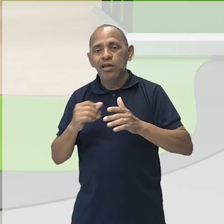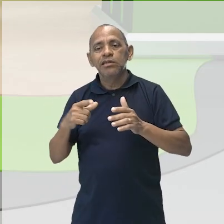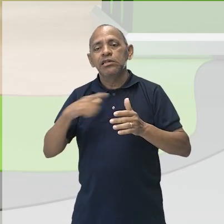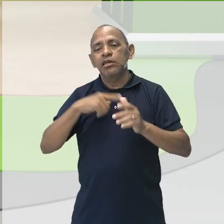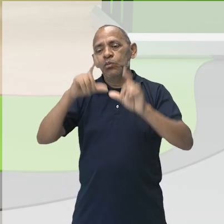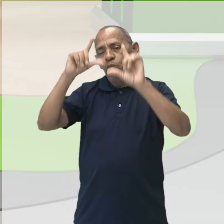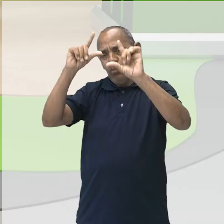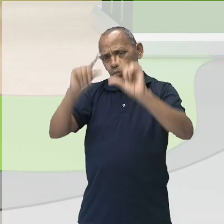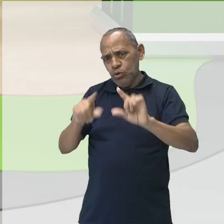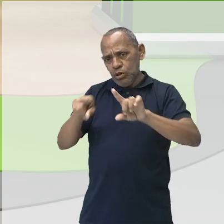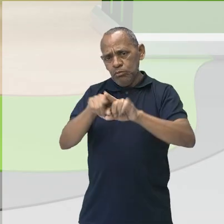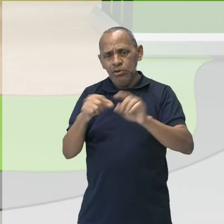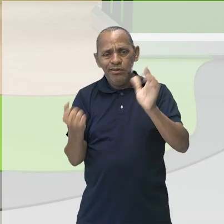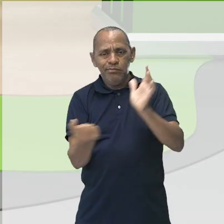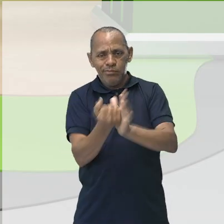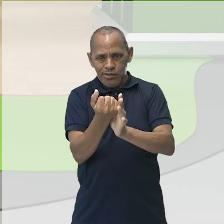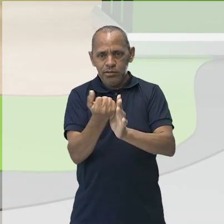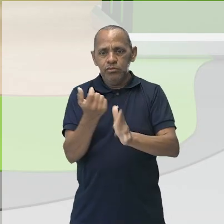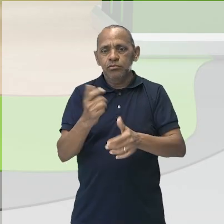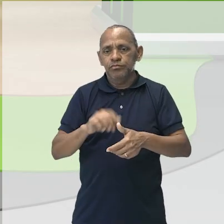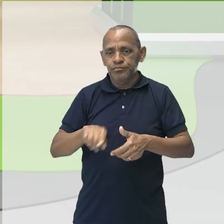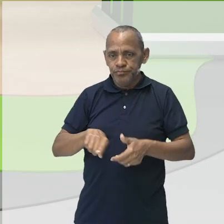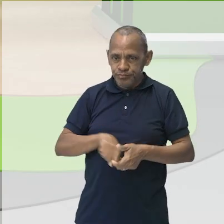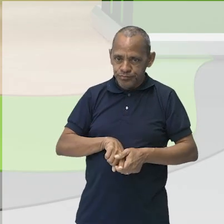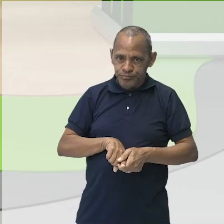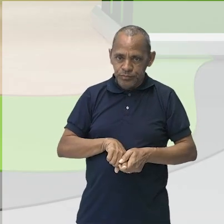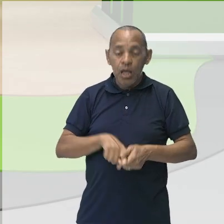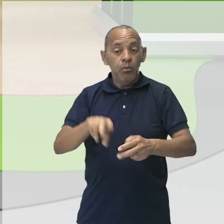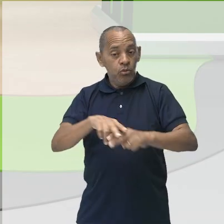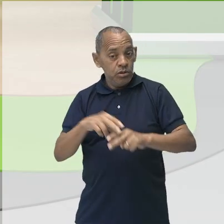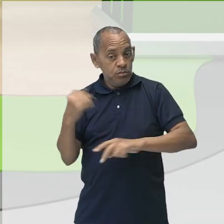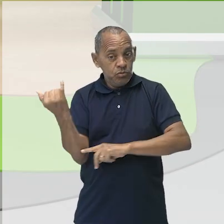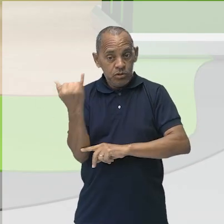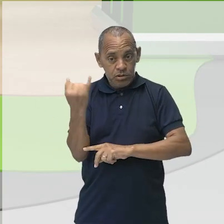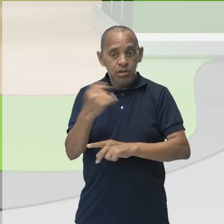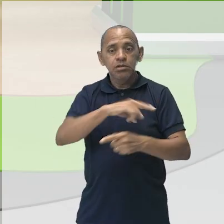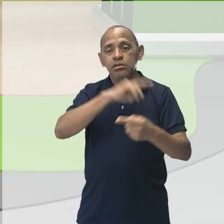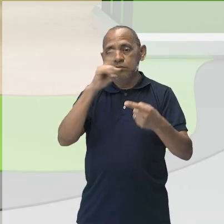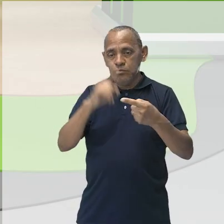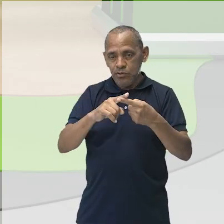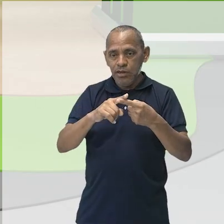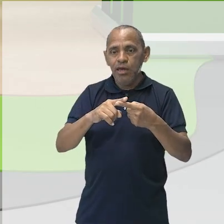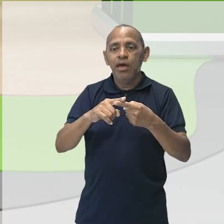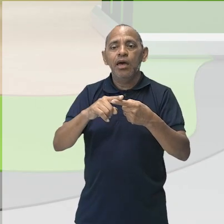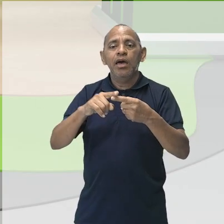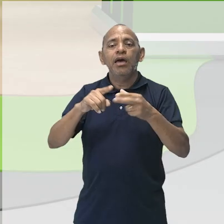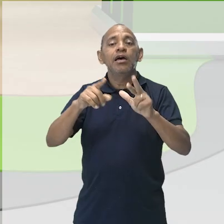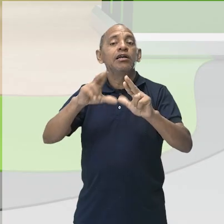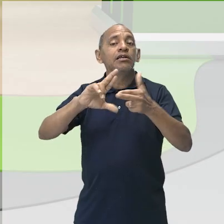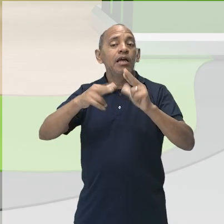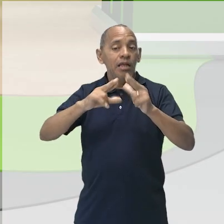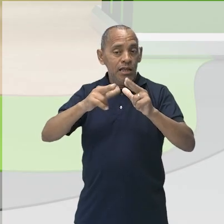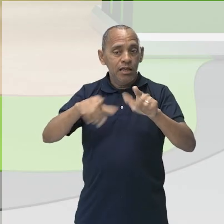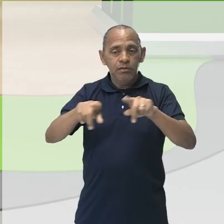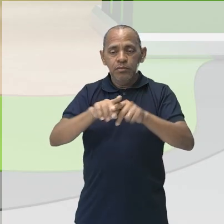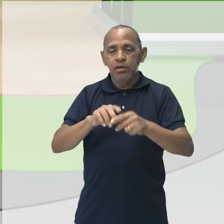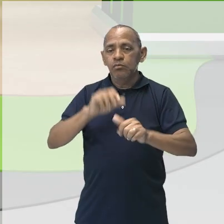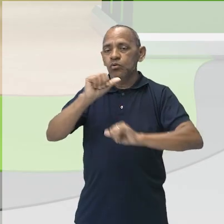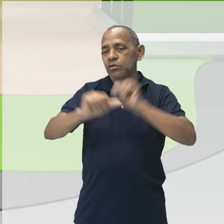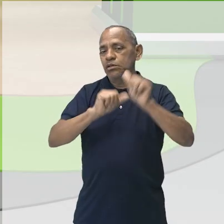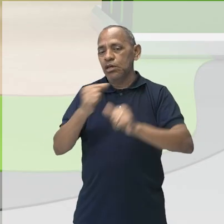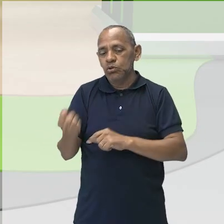dessa forma. Então, é por isso a importância do R de reciclar, transformar em